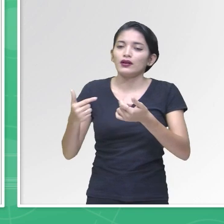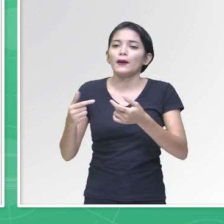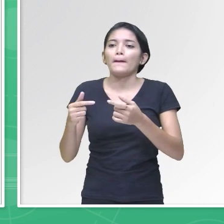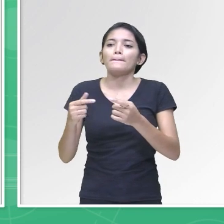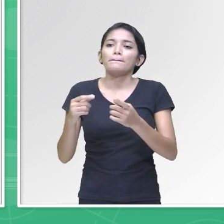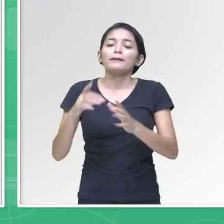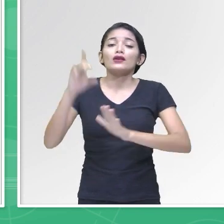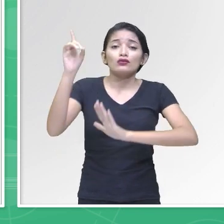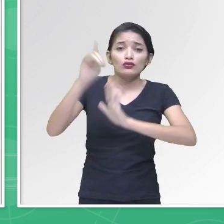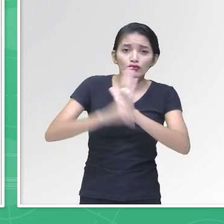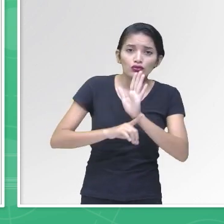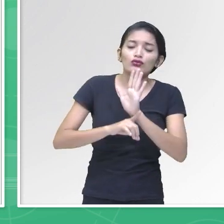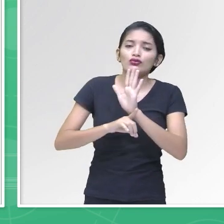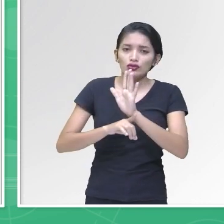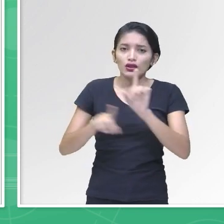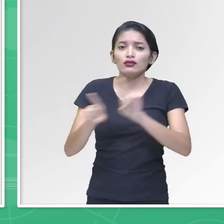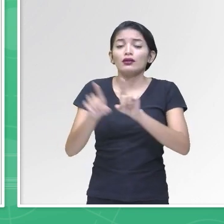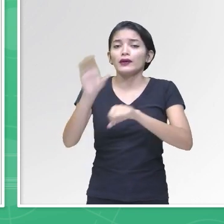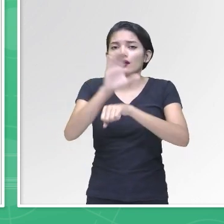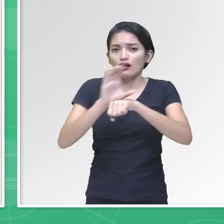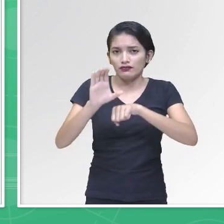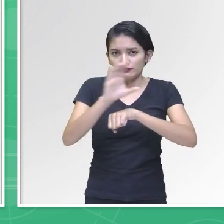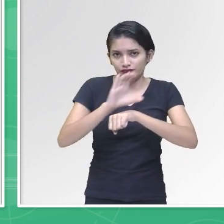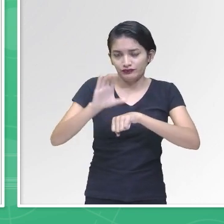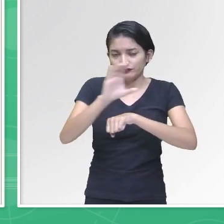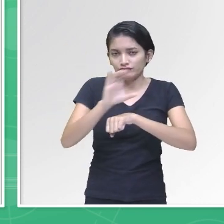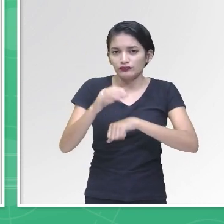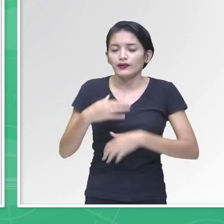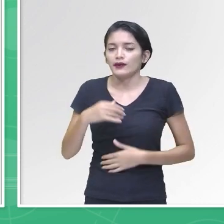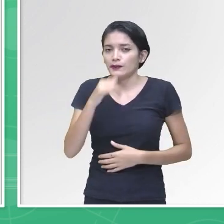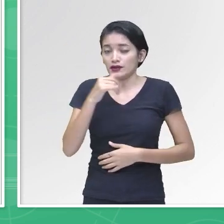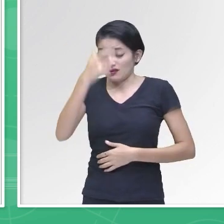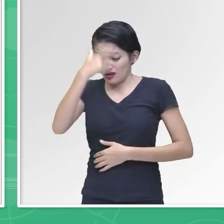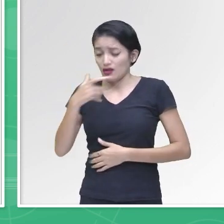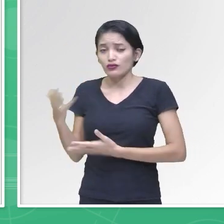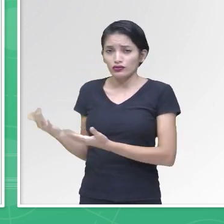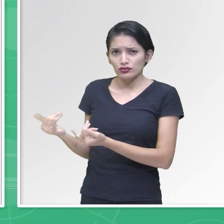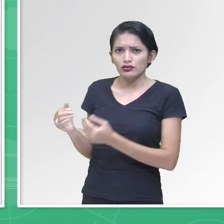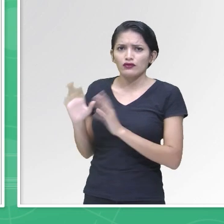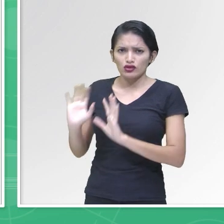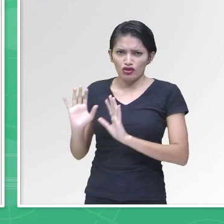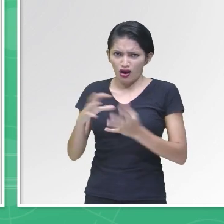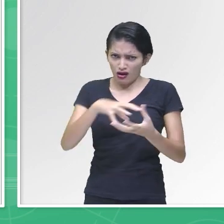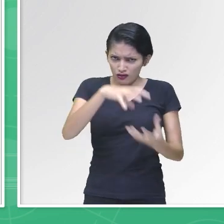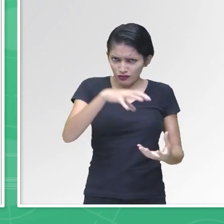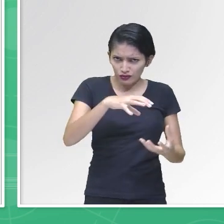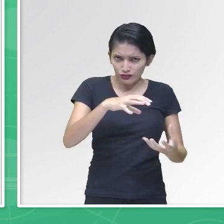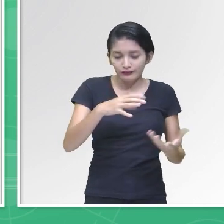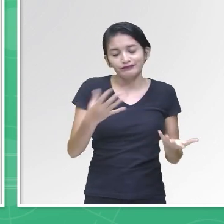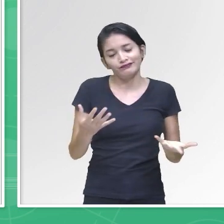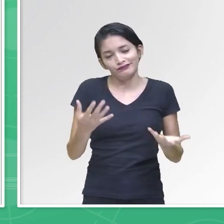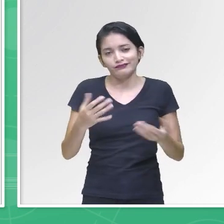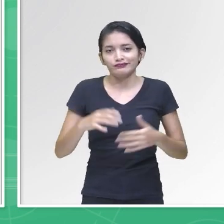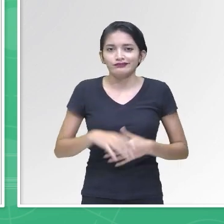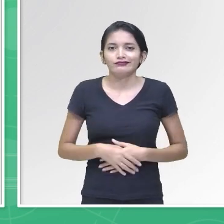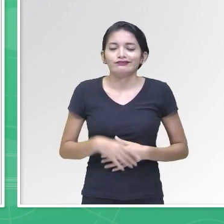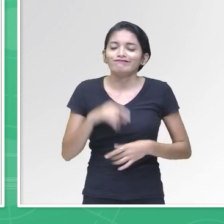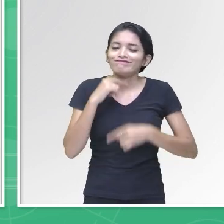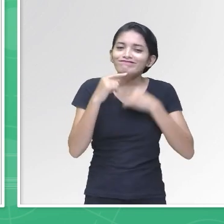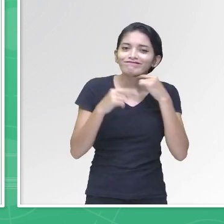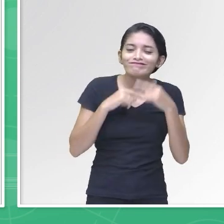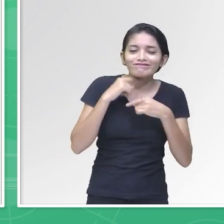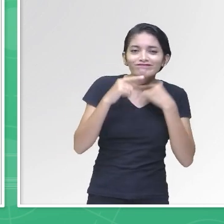previdenciários previstos na Constituição. Sou jovem, estou na juventude ou já estou adulto? Bem, é uma dúvida,